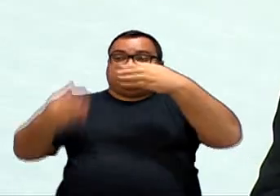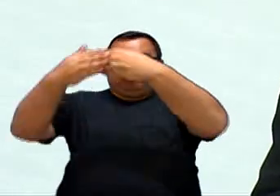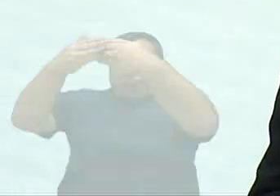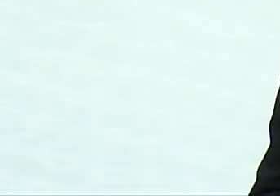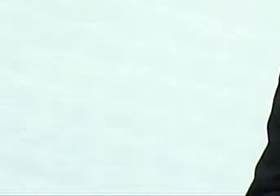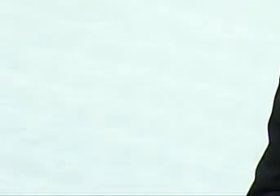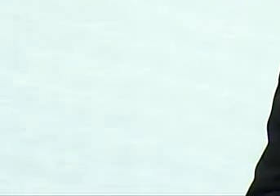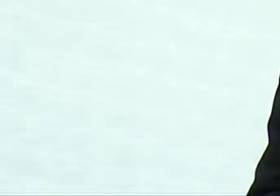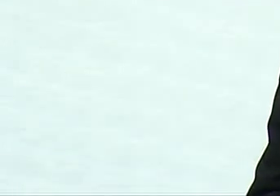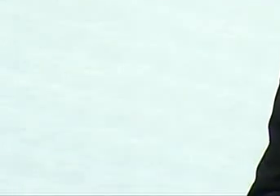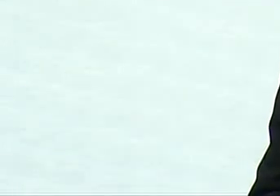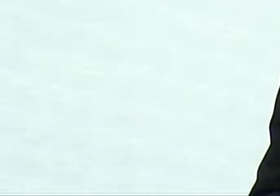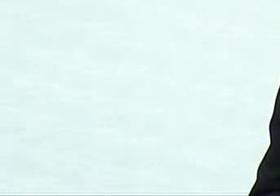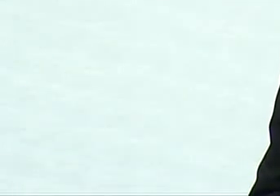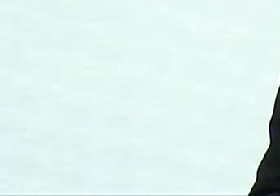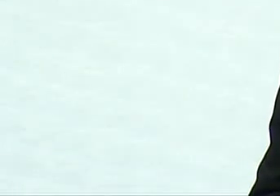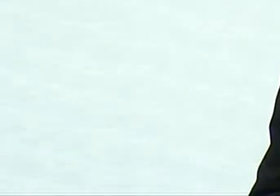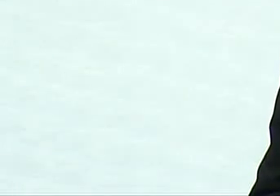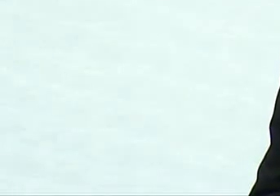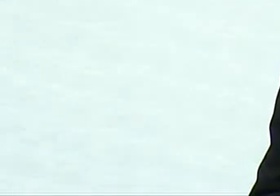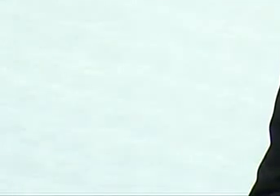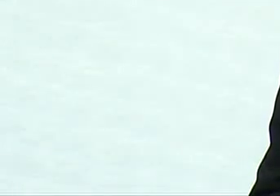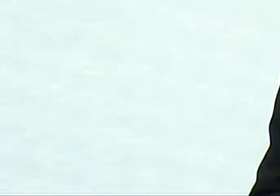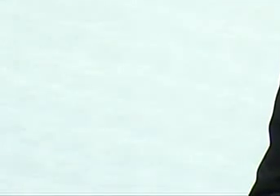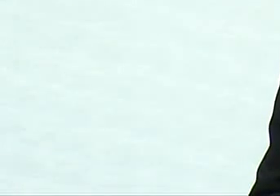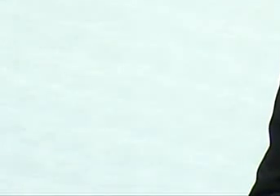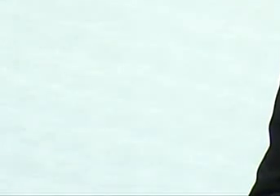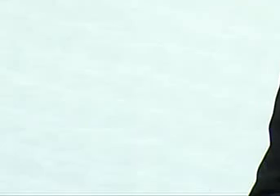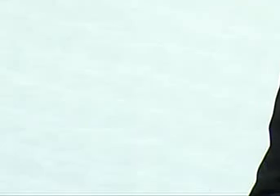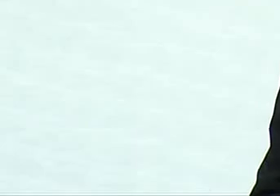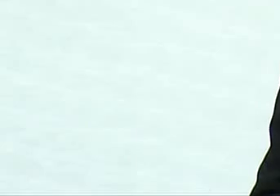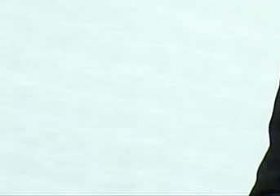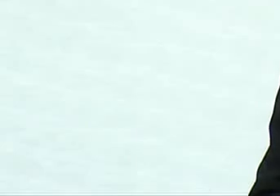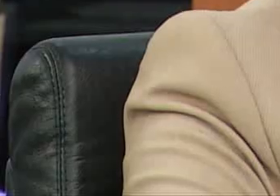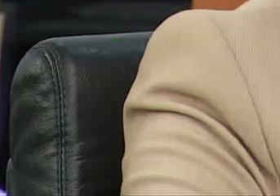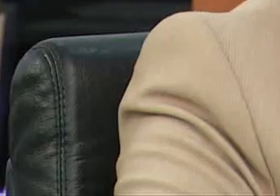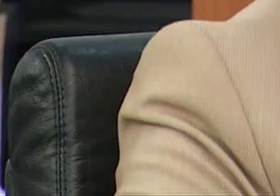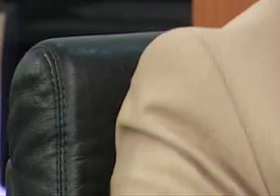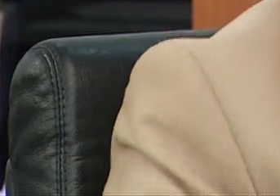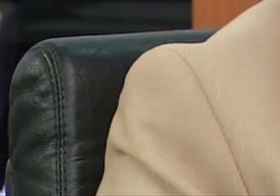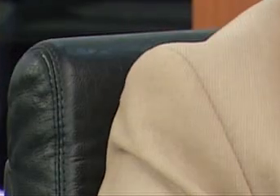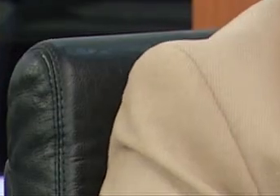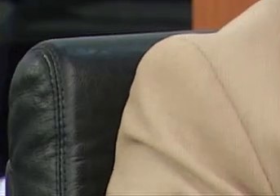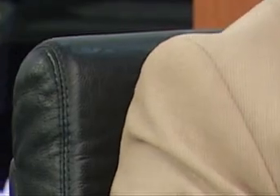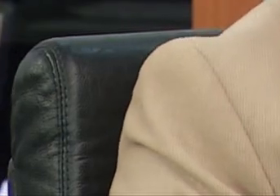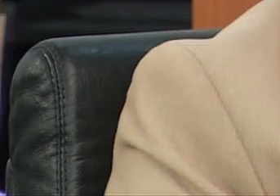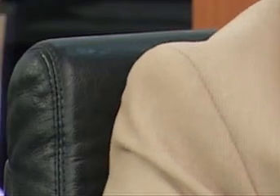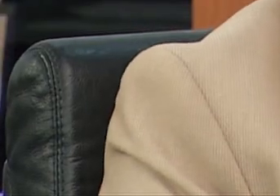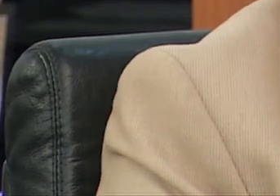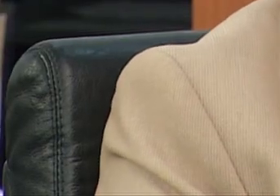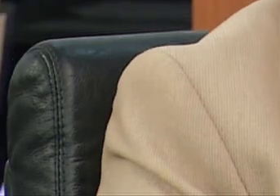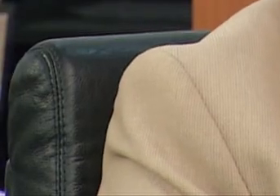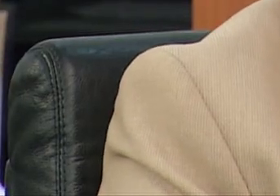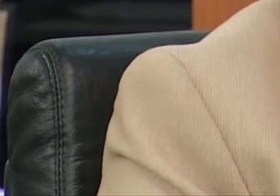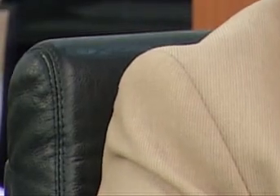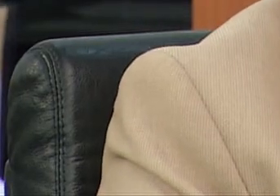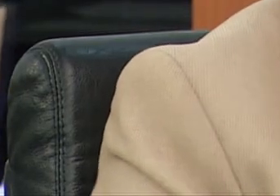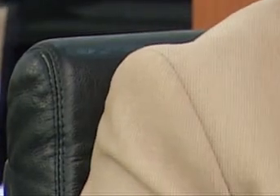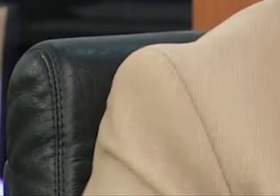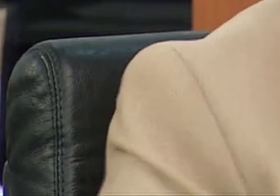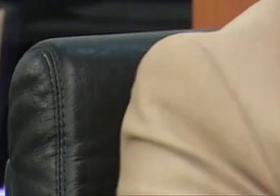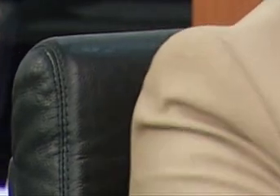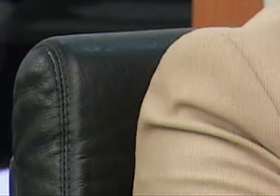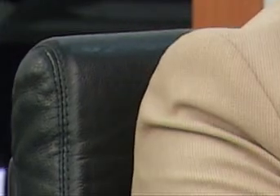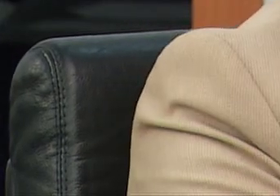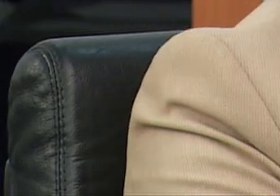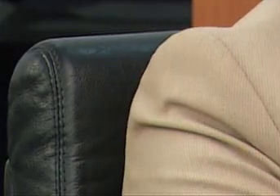grande preocupação, vereador. Não, sim, mas eu falo até emergência, Fernanda. Eu concordo que tem que ser feito, mas até ser feito o concurso, para